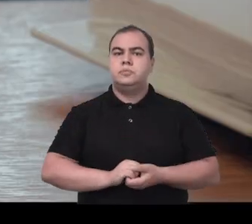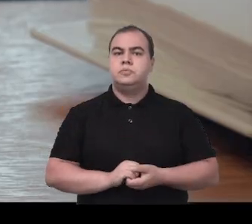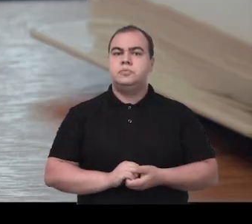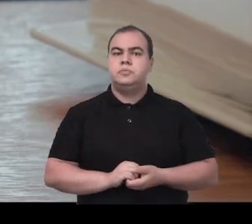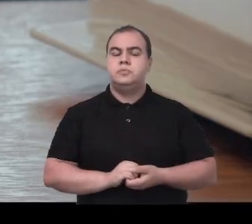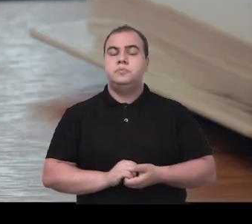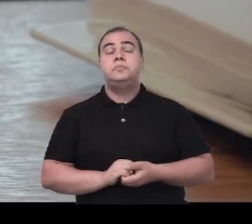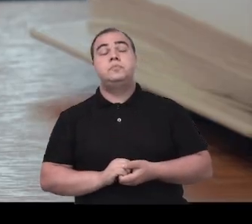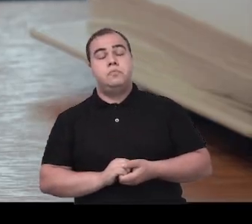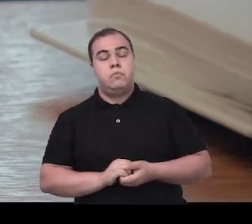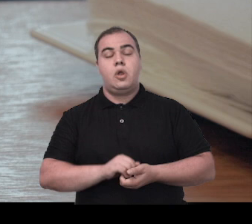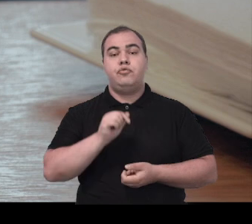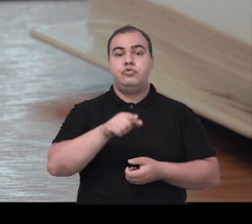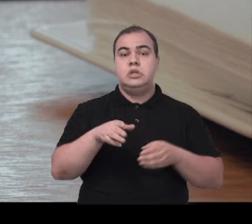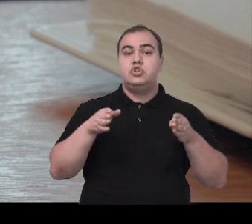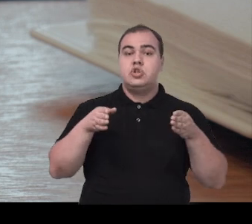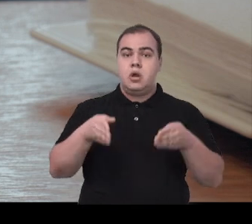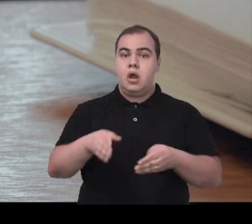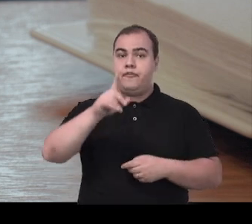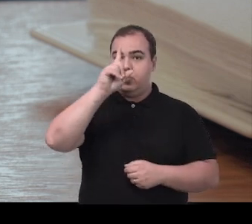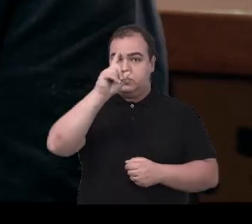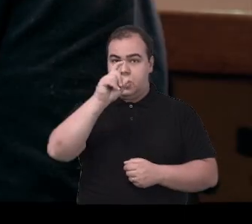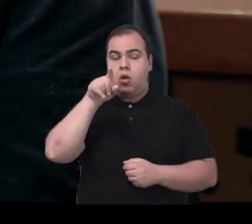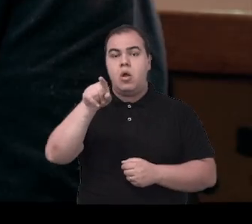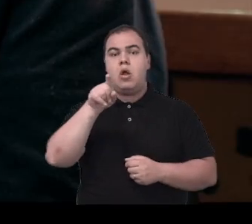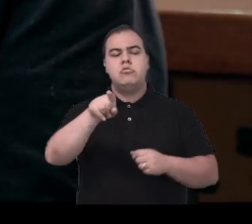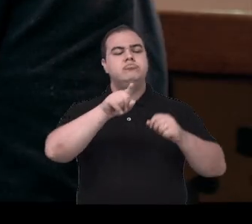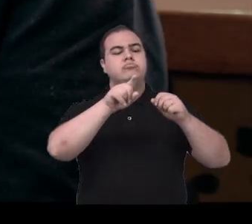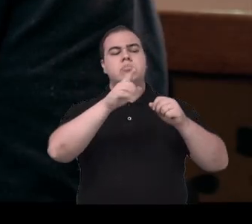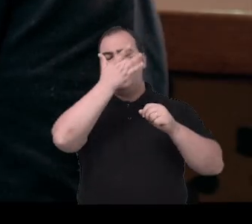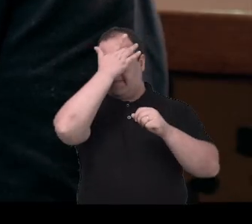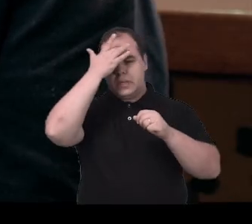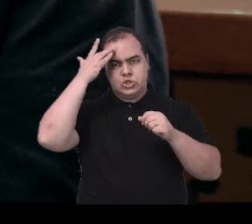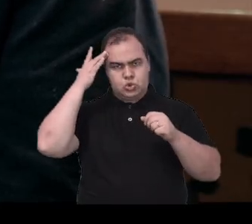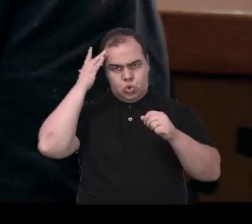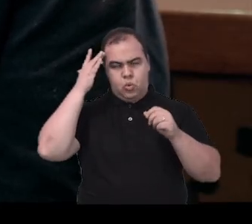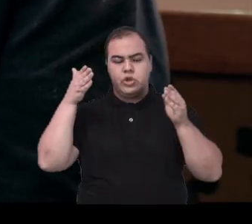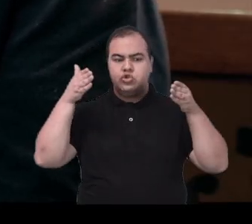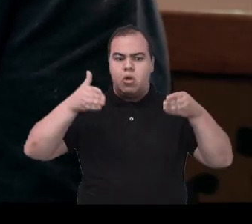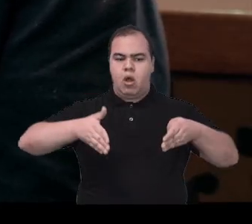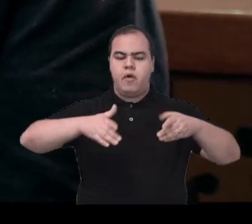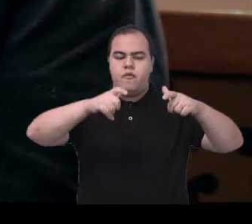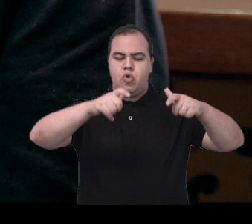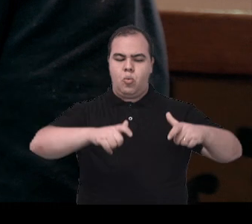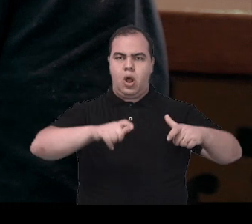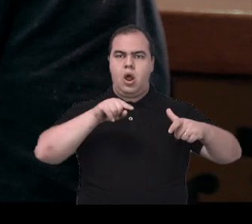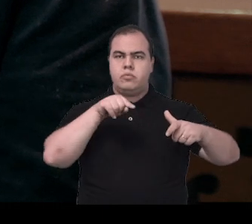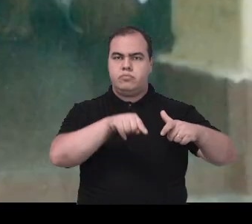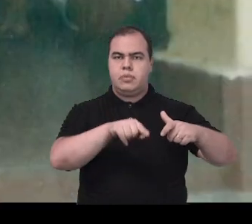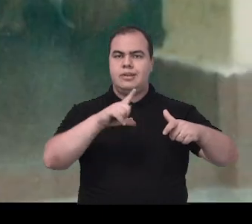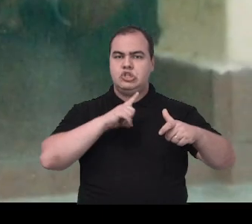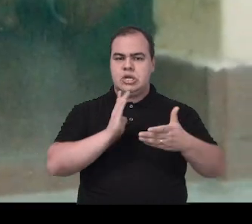Sandrina Kellen Indiani, presidente do Conselho Diretor. Eles colocavam todas as pessoas que chegavam em determinado